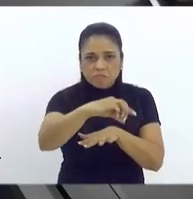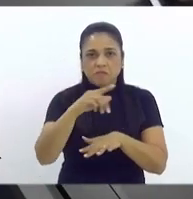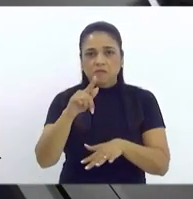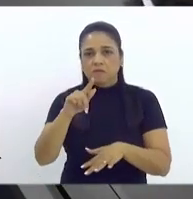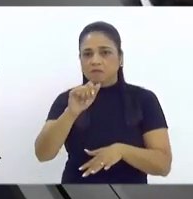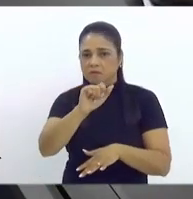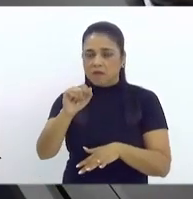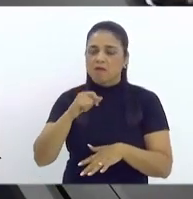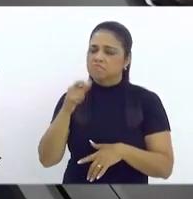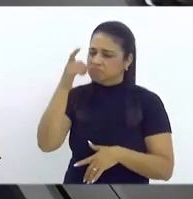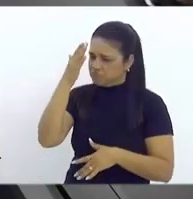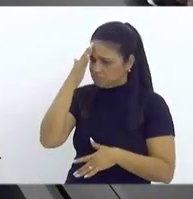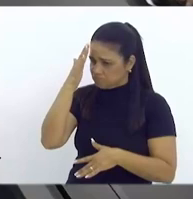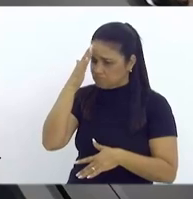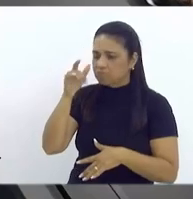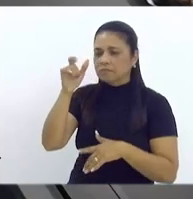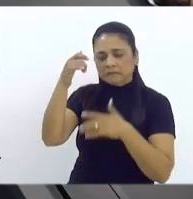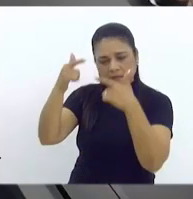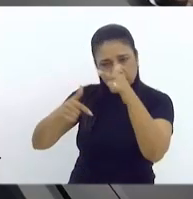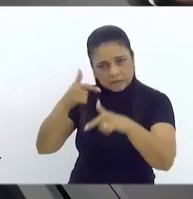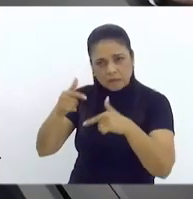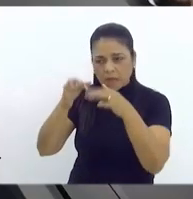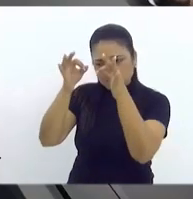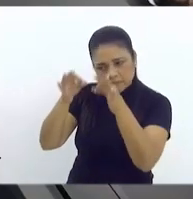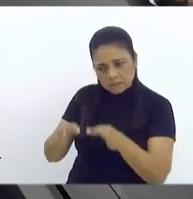trabalho sério. Vou te dar cópia.